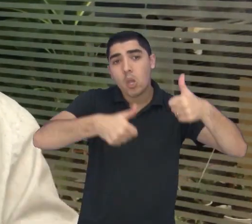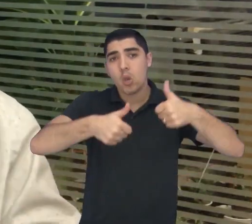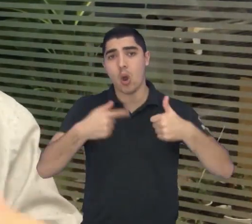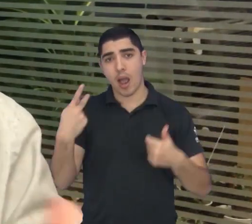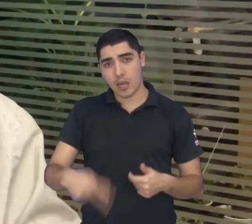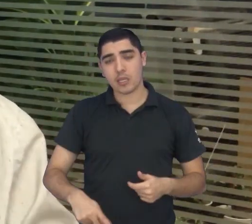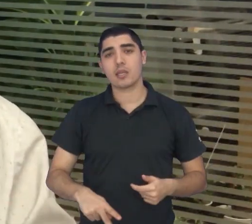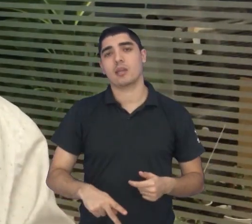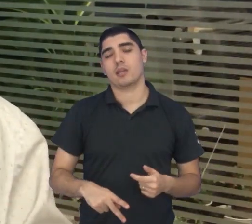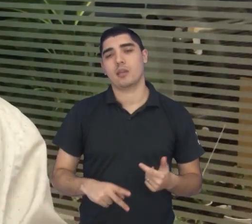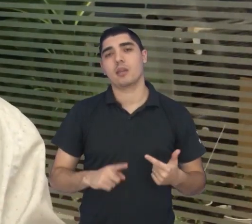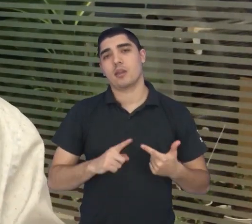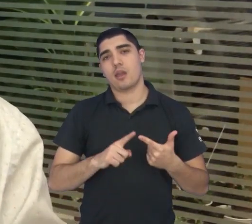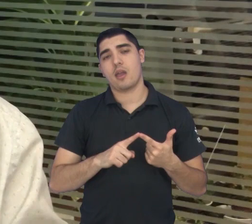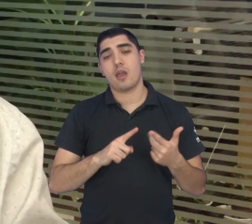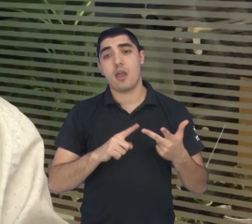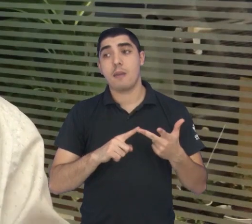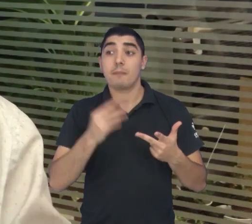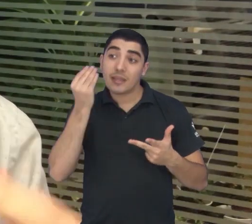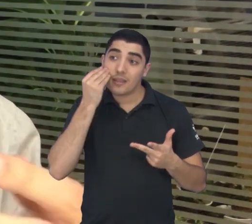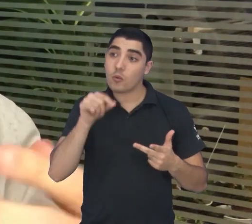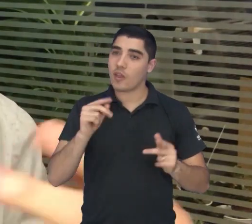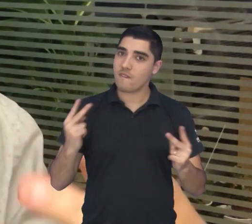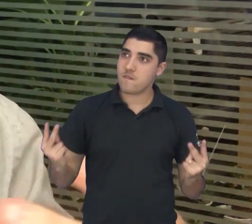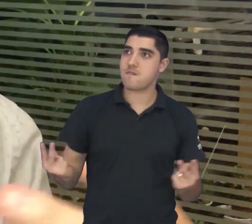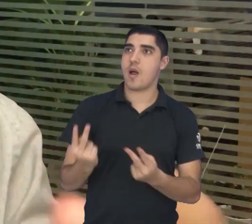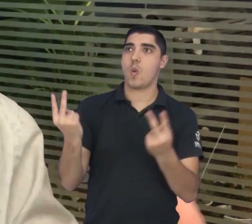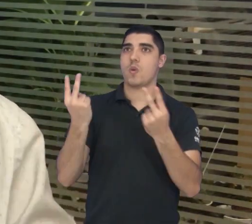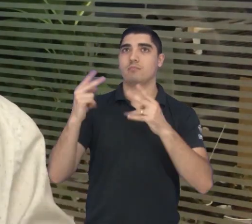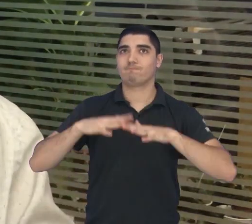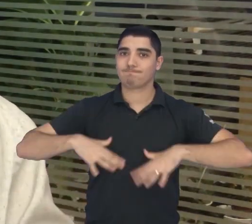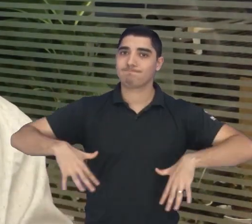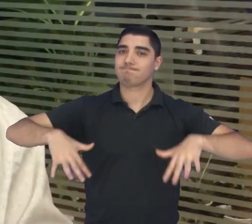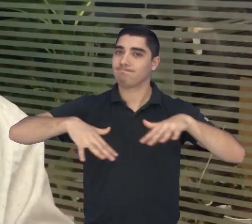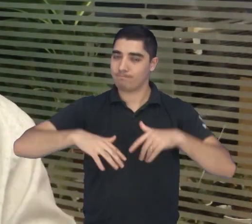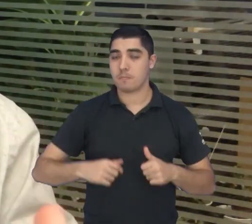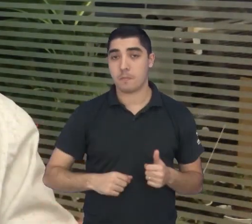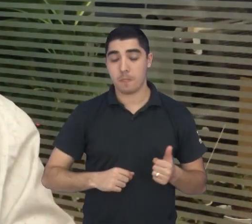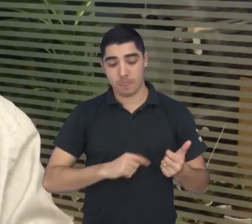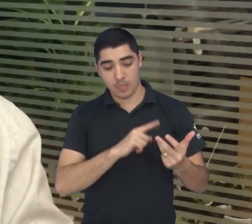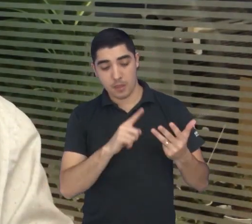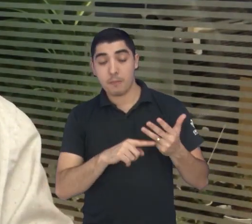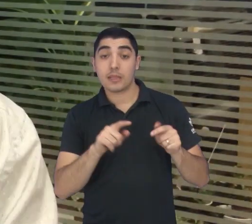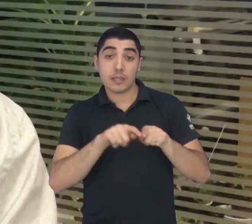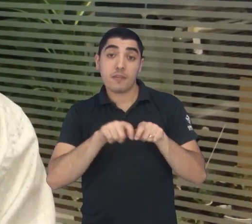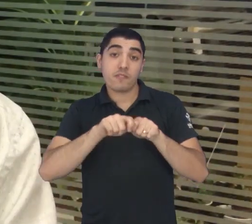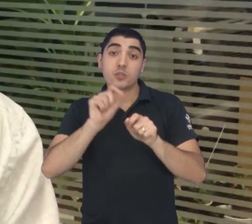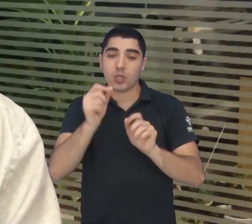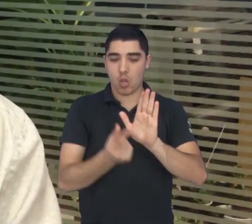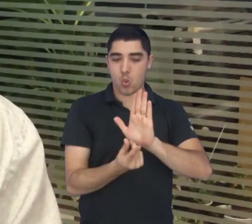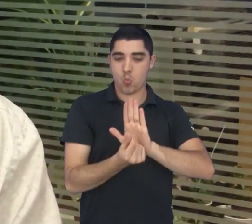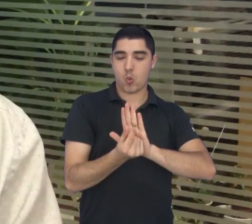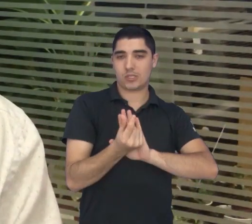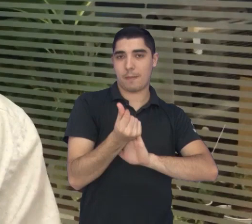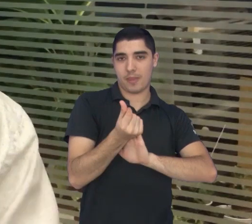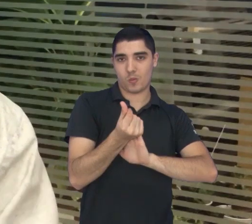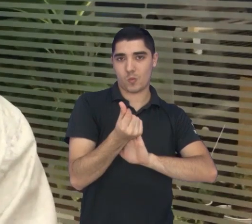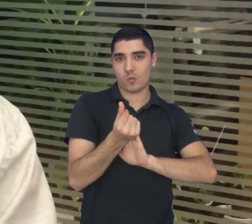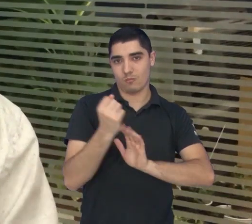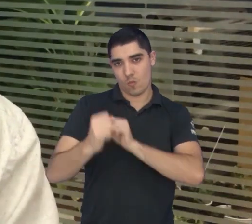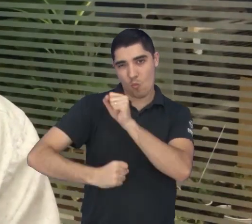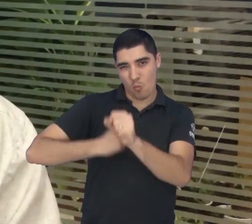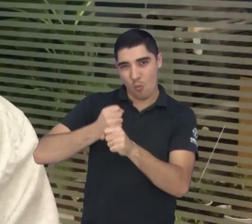prédio, da valorização do patrimônio, para que ele possa elaborar, por exemplo, o orçamento anual. Hoje nós temos